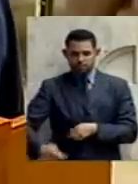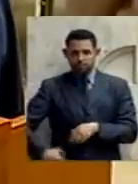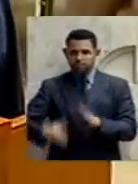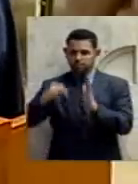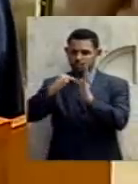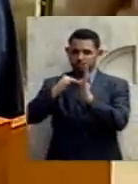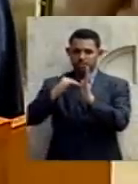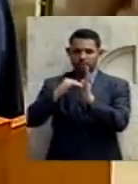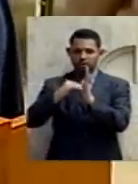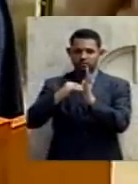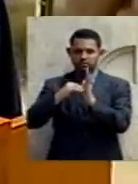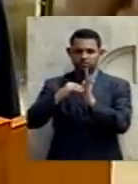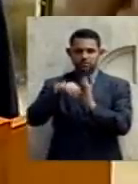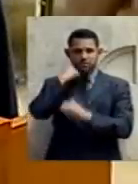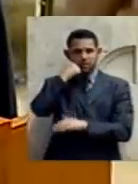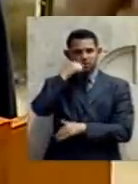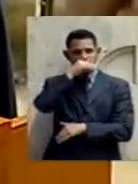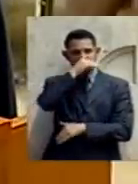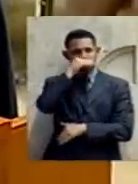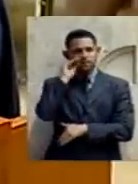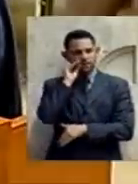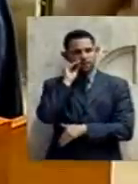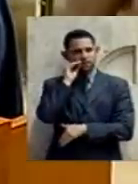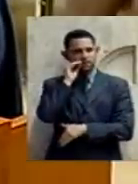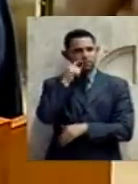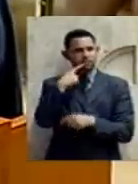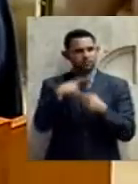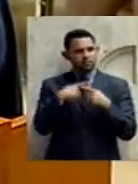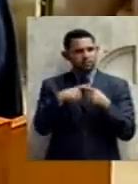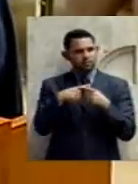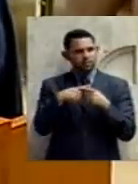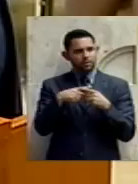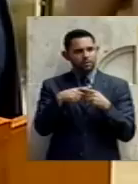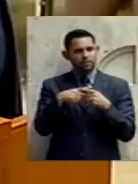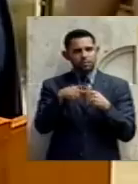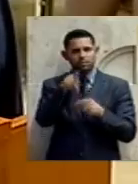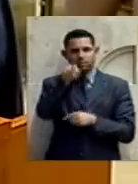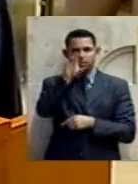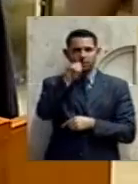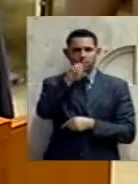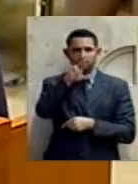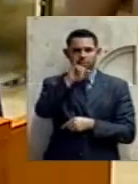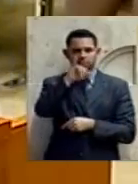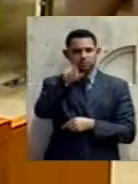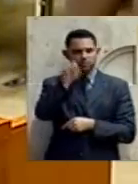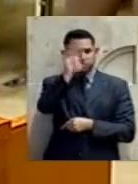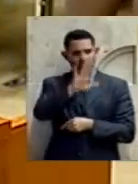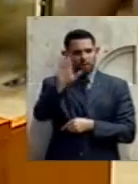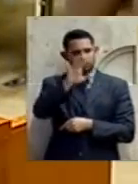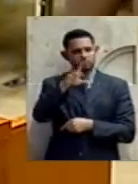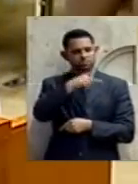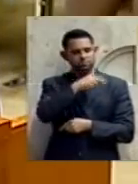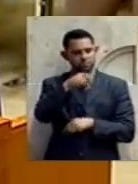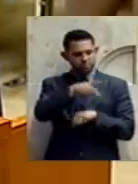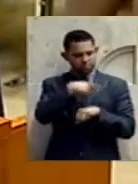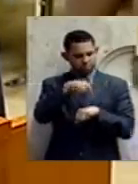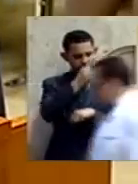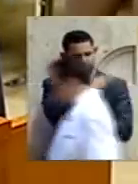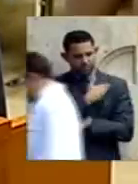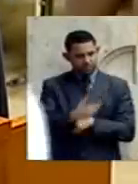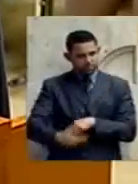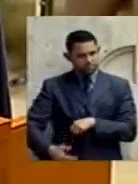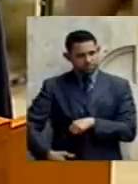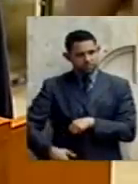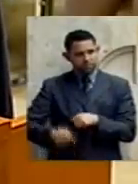Federal, grande brasileiro, procurador-geral da República, Roberto Gurgel, senhores ministros de ontem e